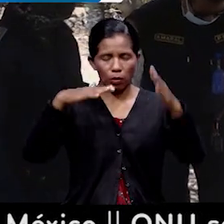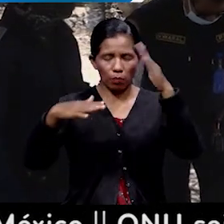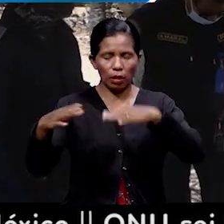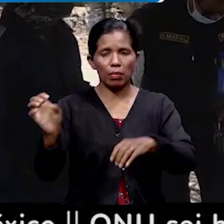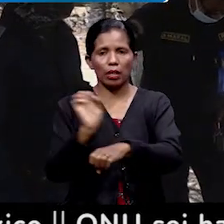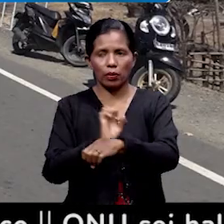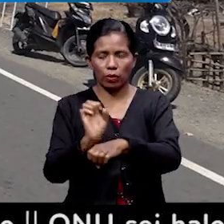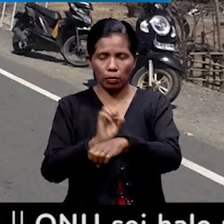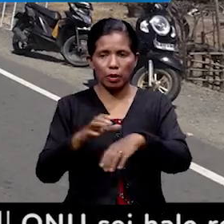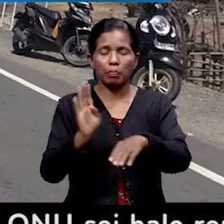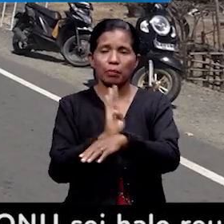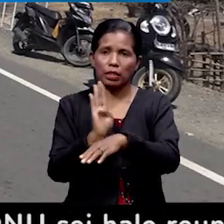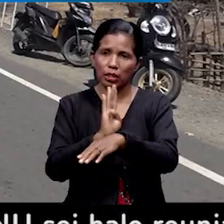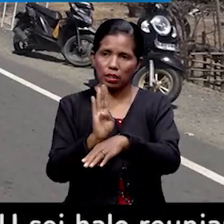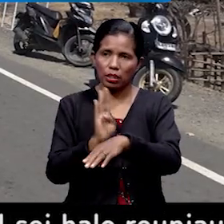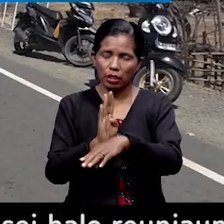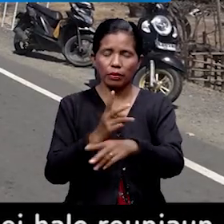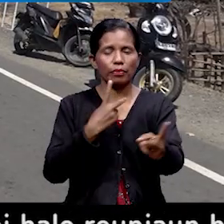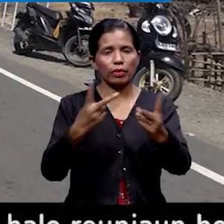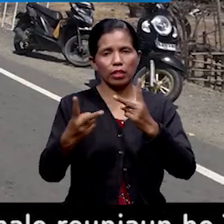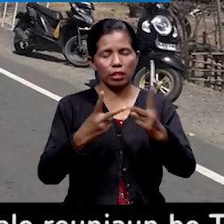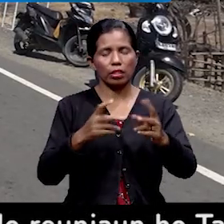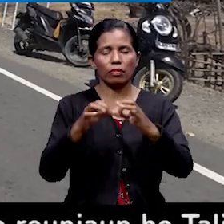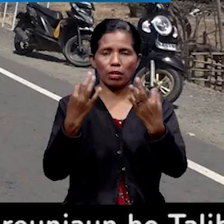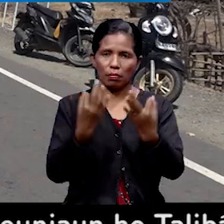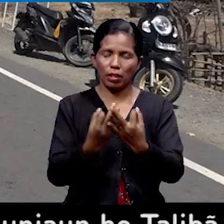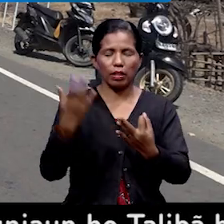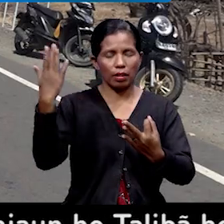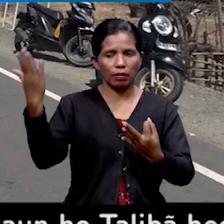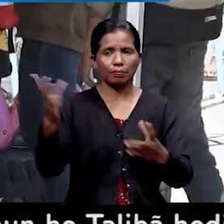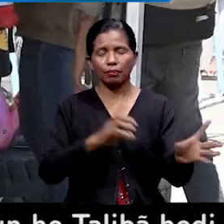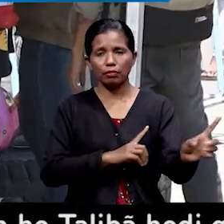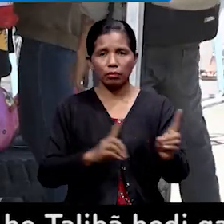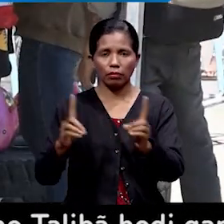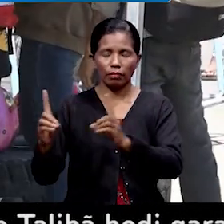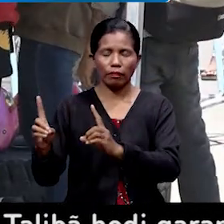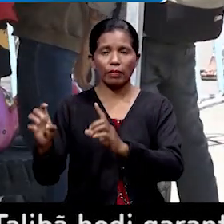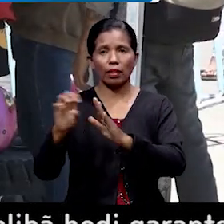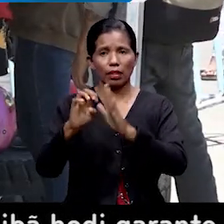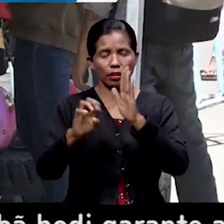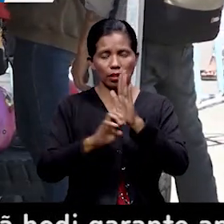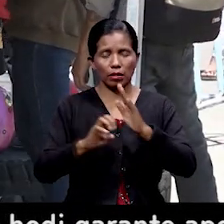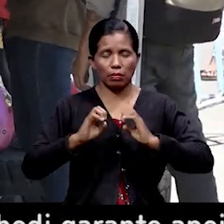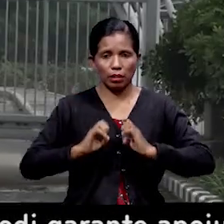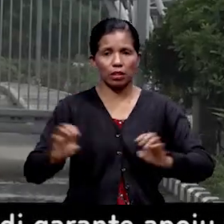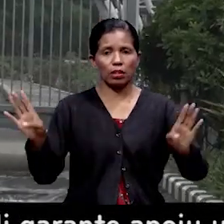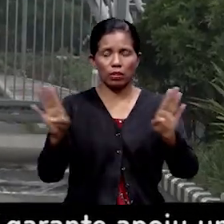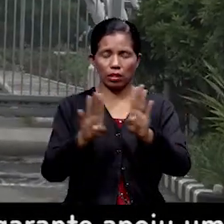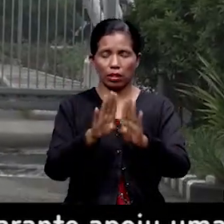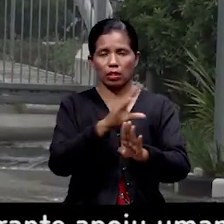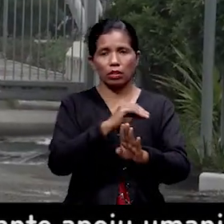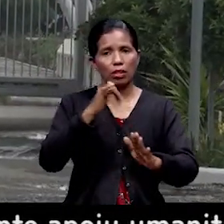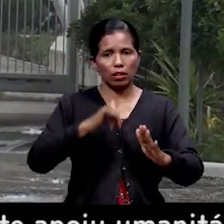negocio, nomos, visita, família, enquanto, durante, implementação, estado, emergência, cerca sanitária, no